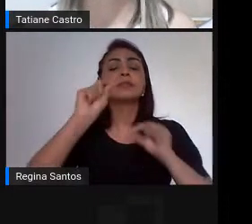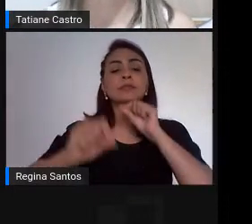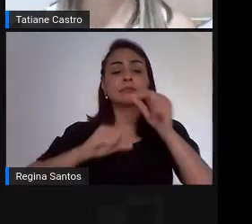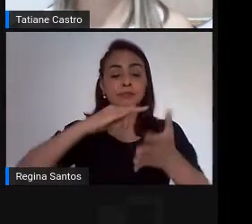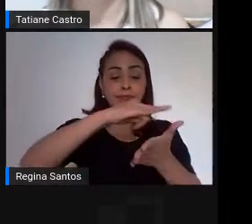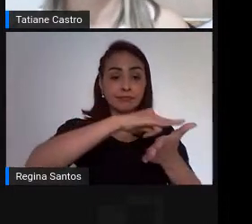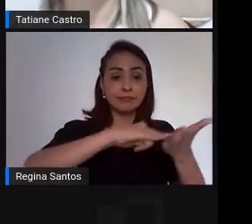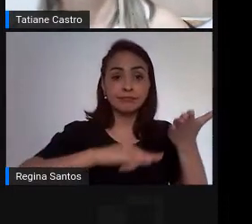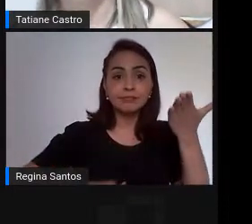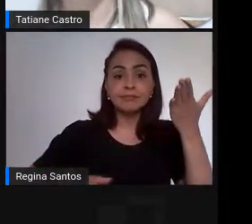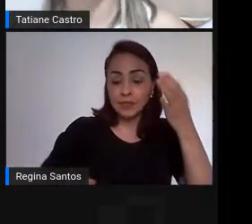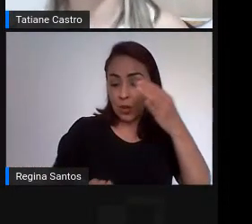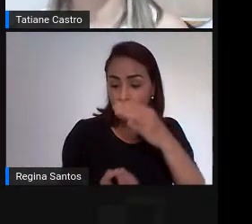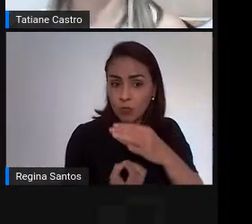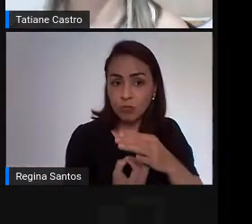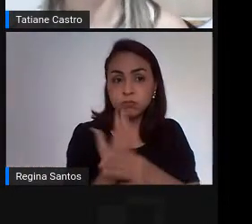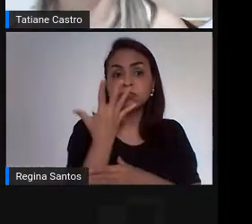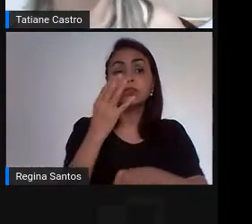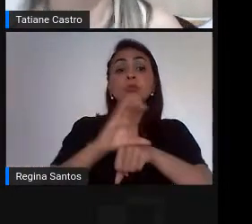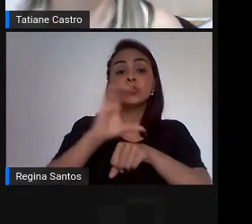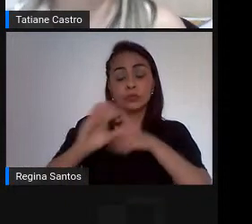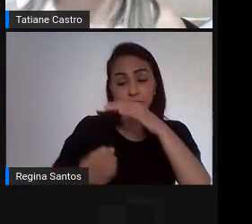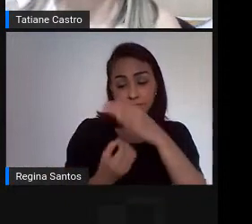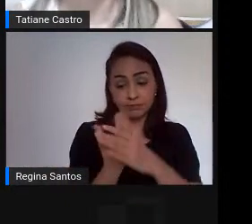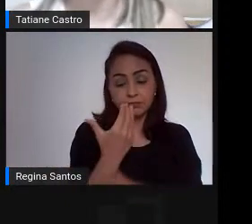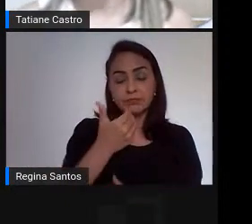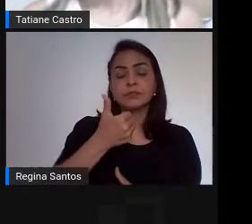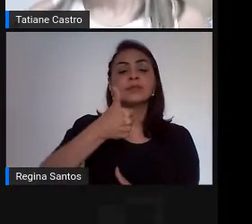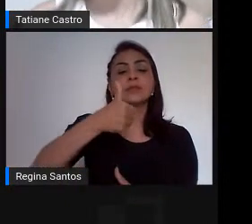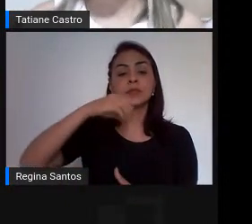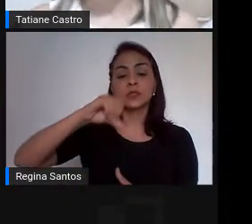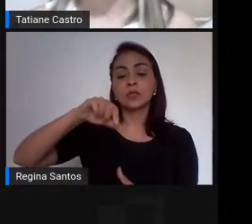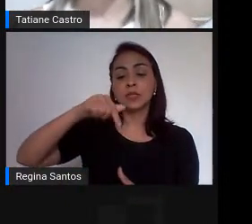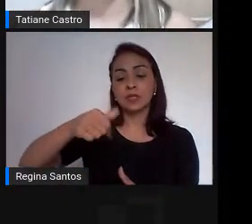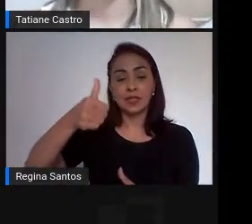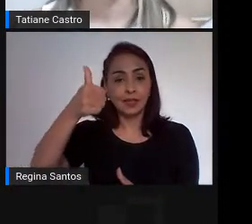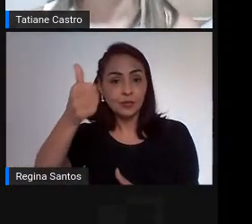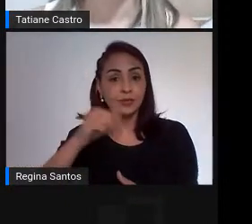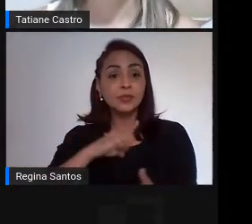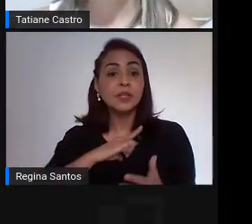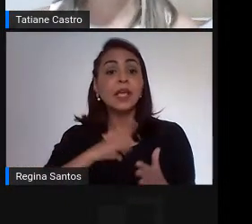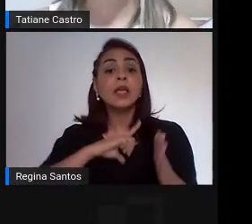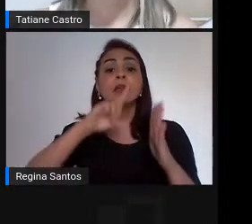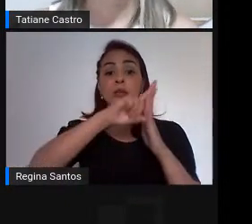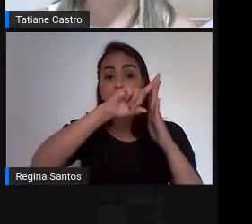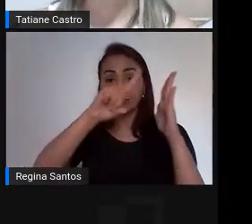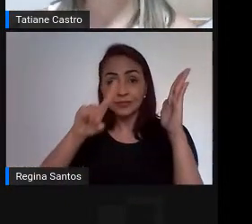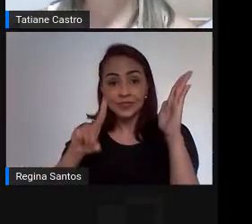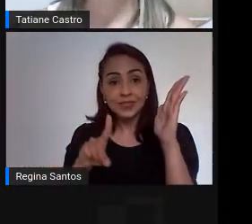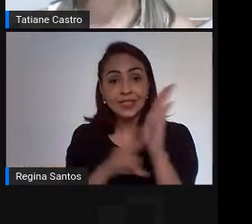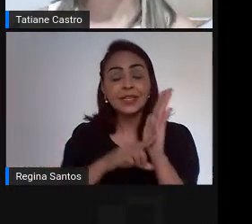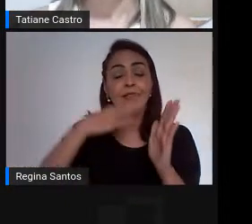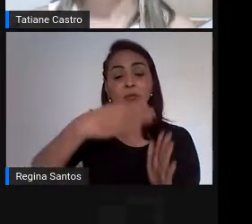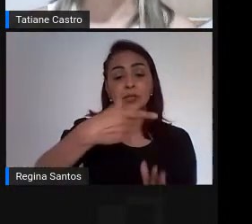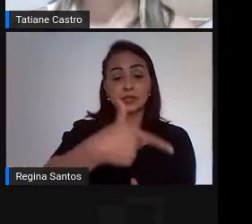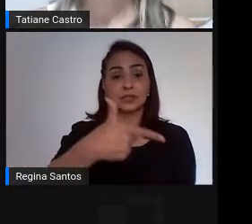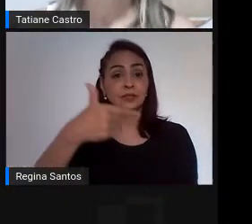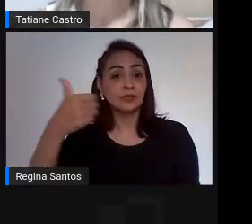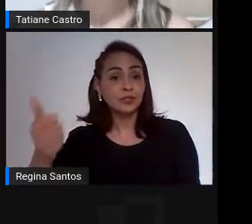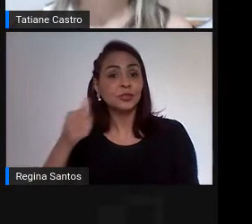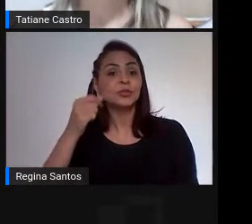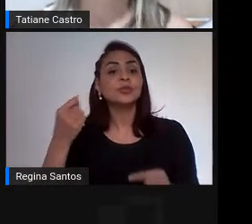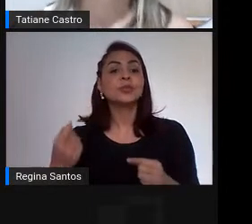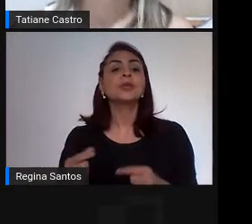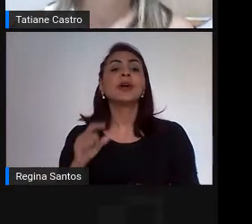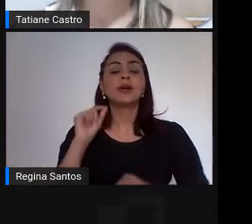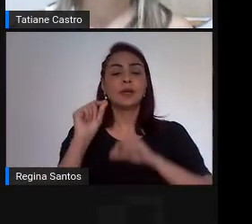71 através de um decreto estadual, número 421, foi reconhecido em 1975, já com